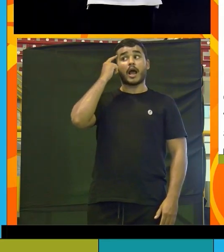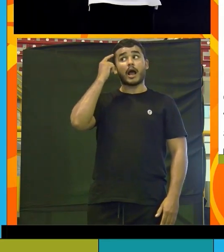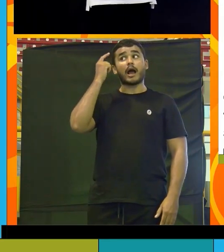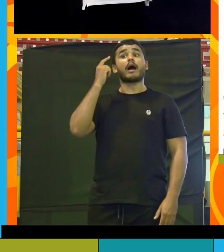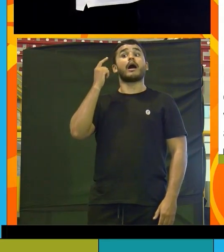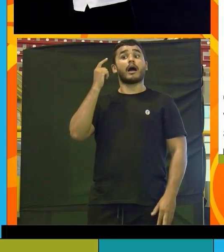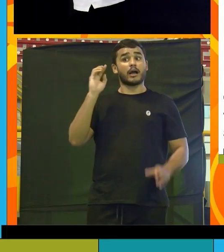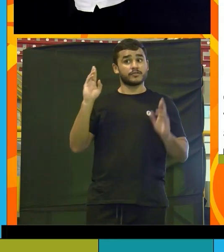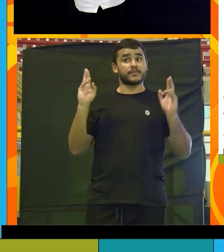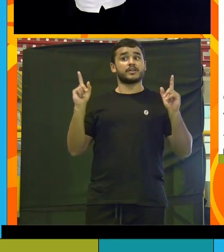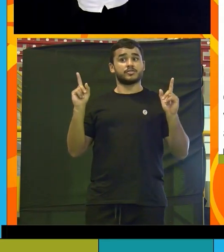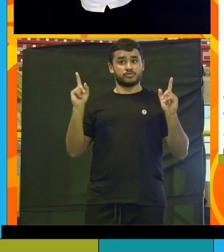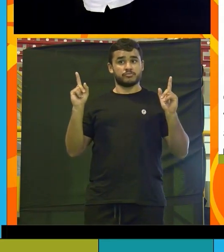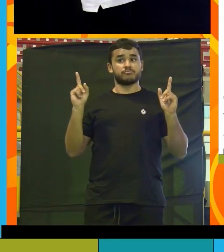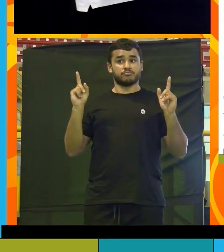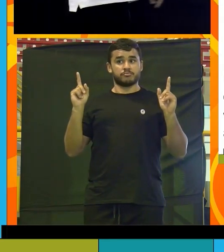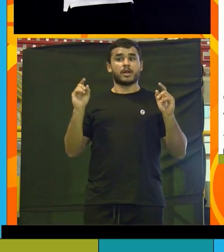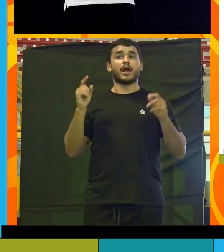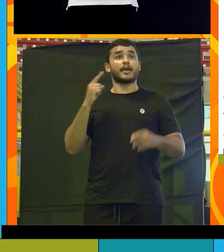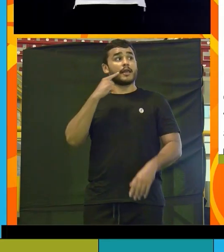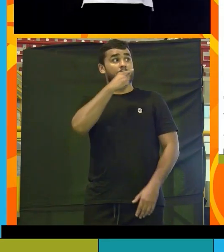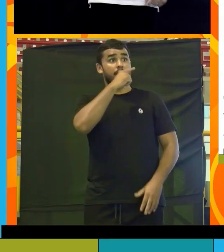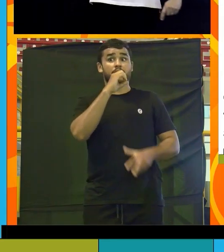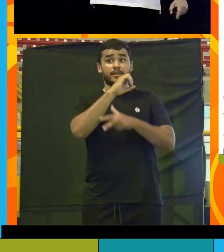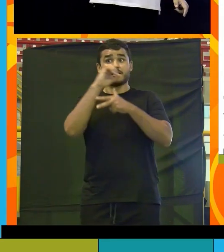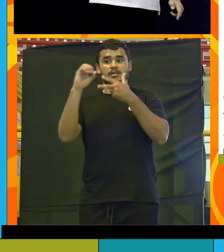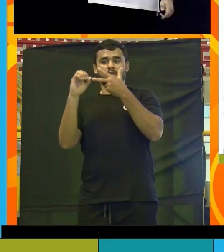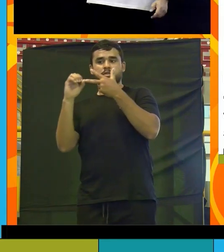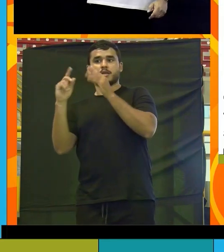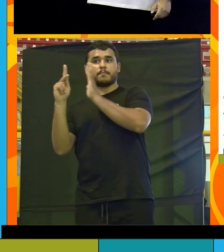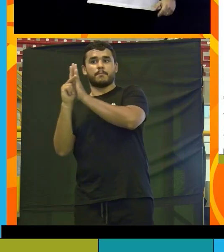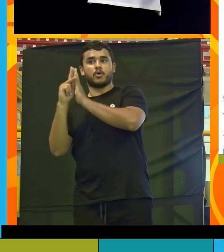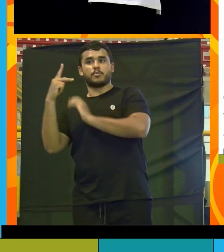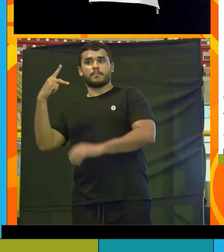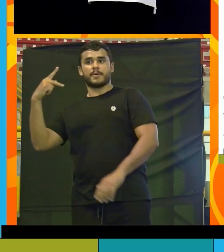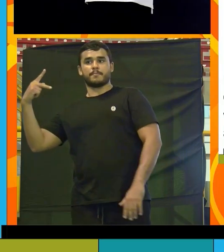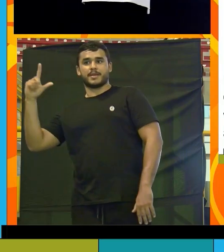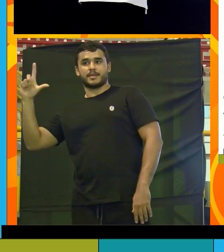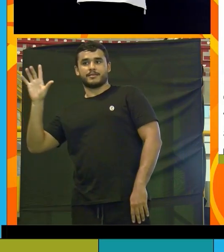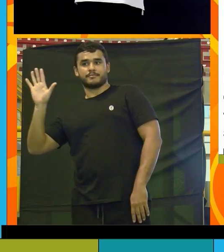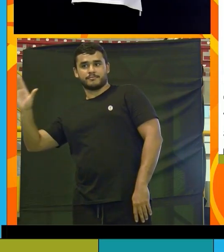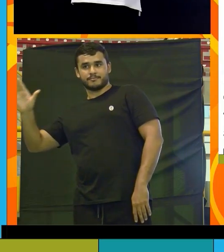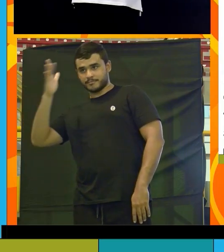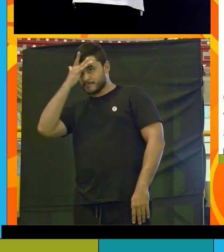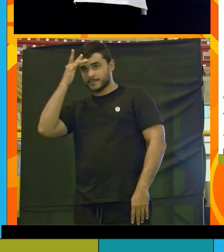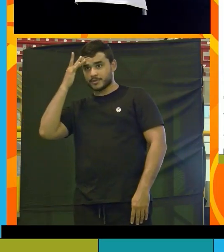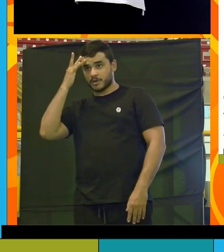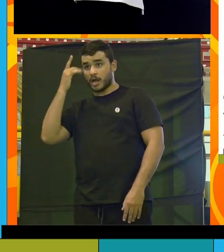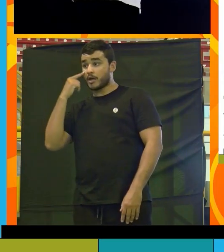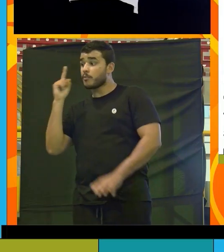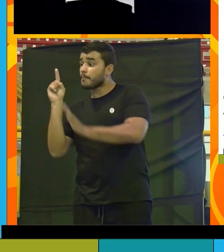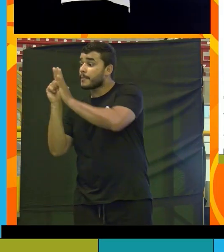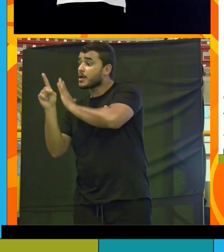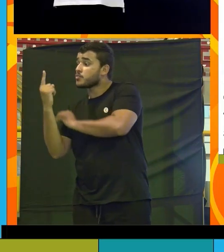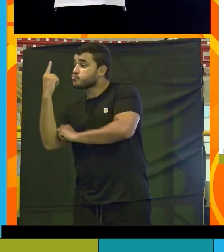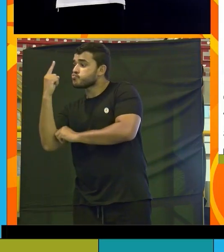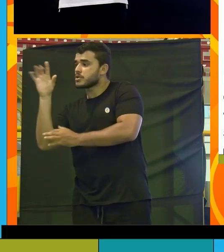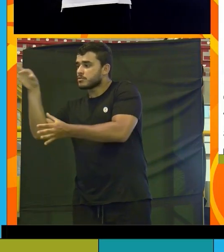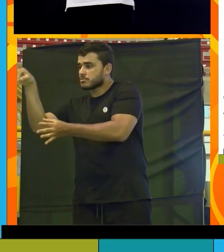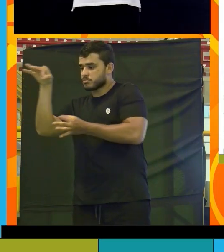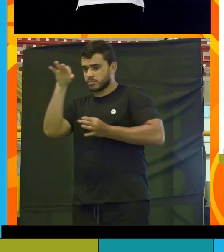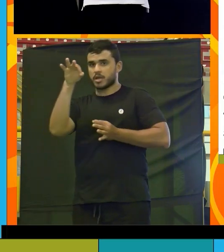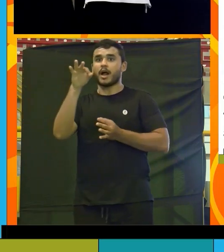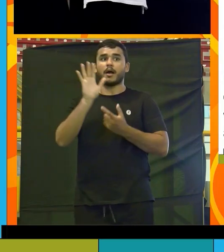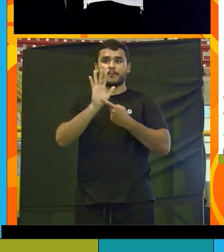conhecimento desse item, dessa questão, função do primeiro grau. Ótimo, verdade. Há um tempo atrás,